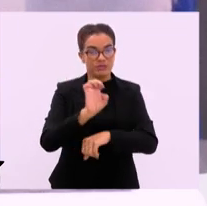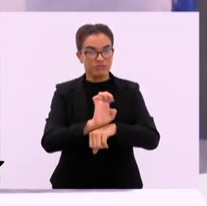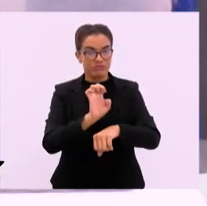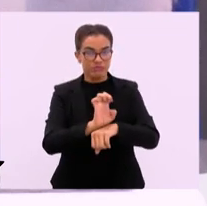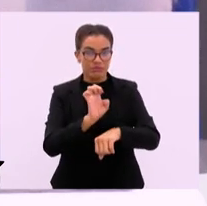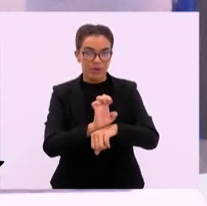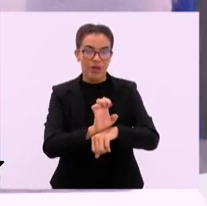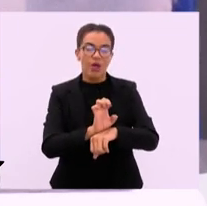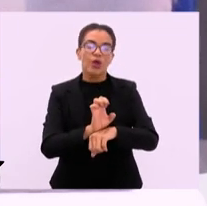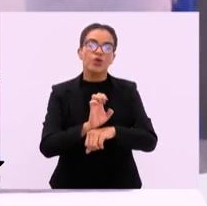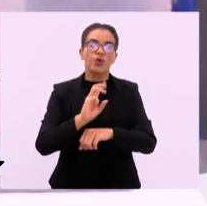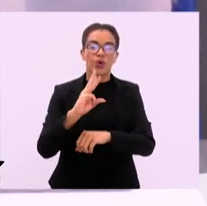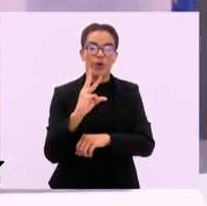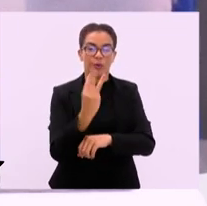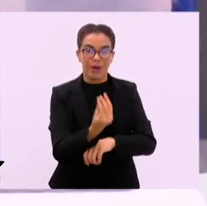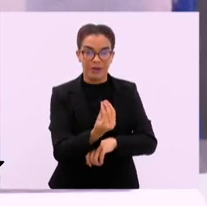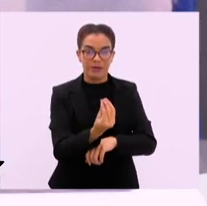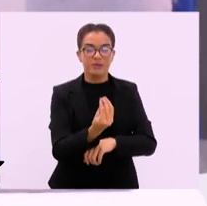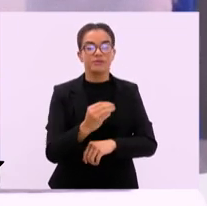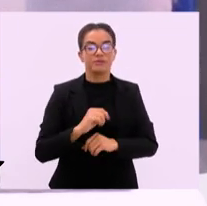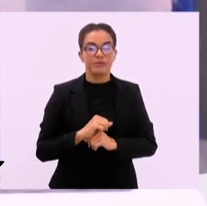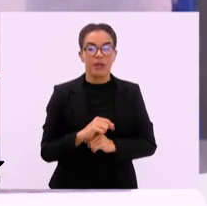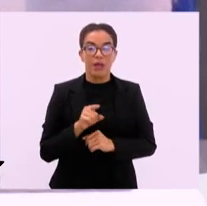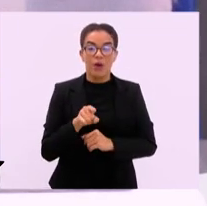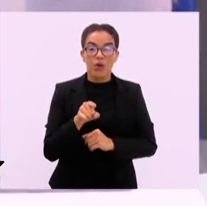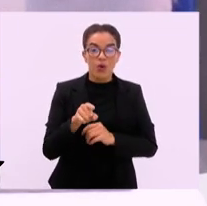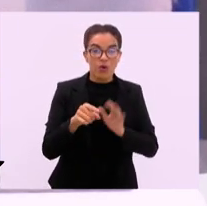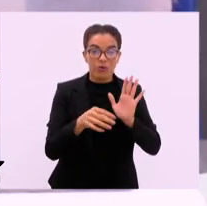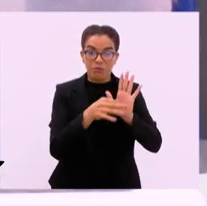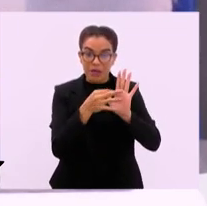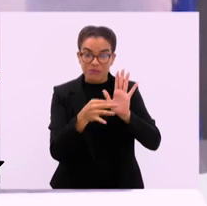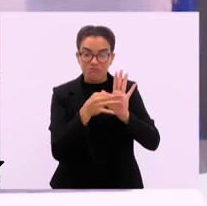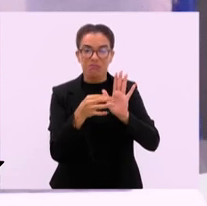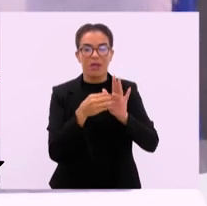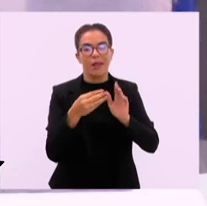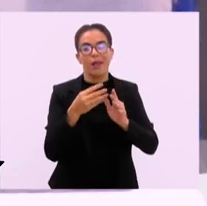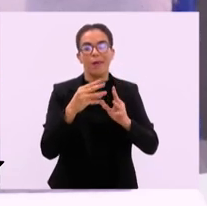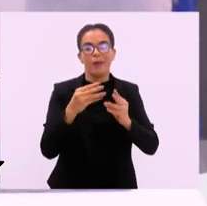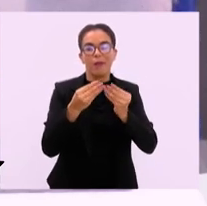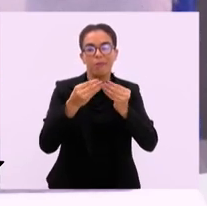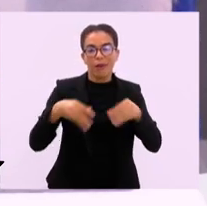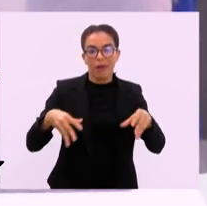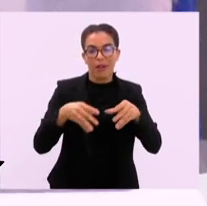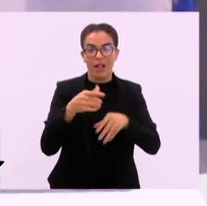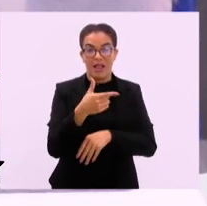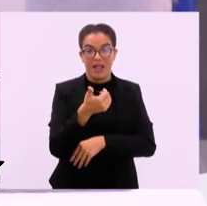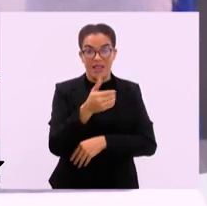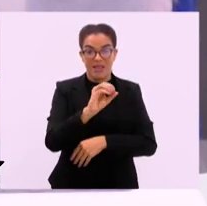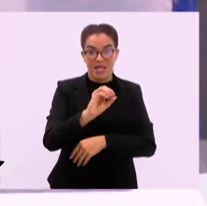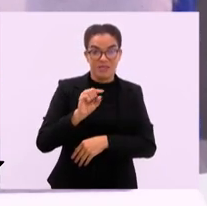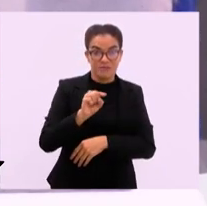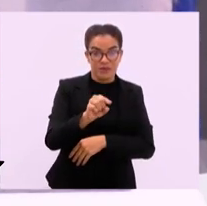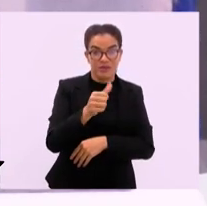do Paradesporto. O parecer é pela prejudicabilidade em razão da Lei